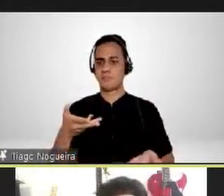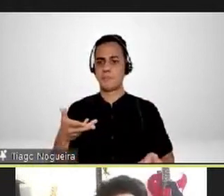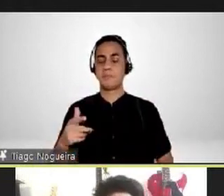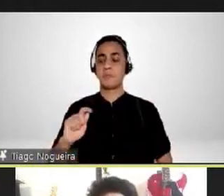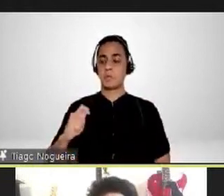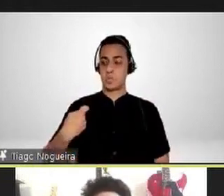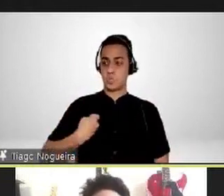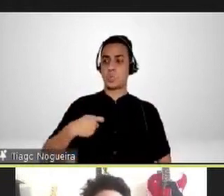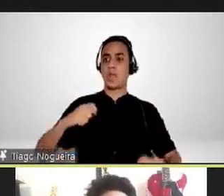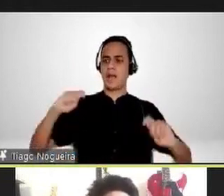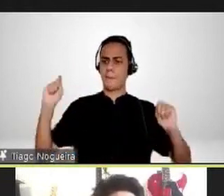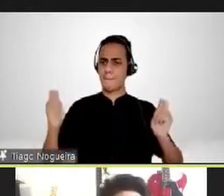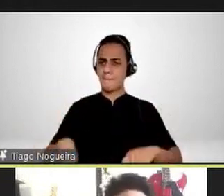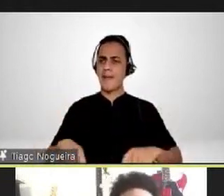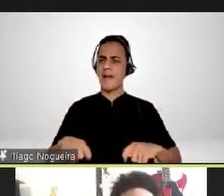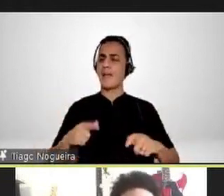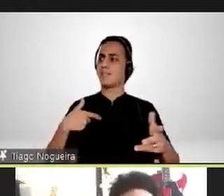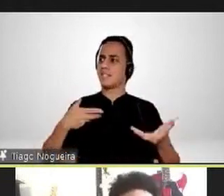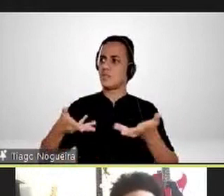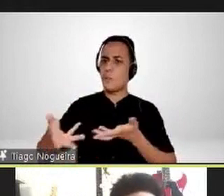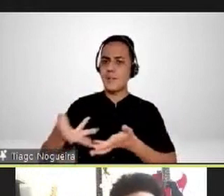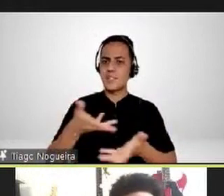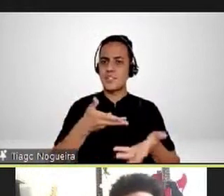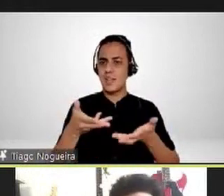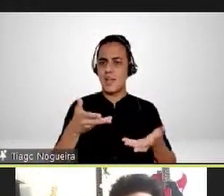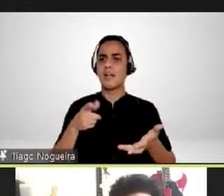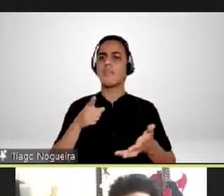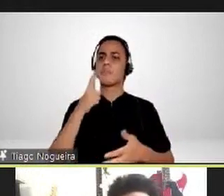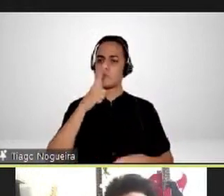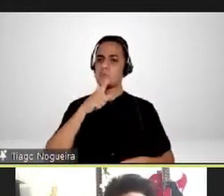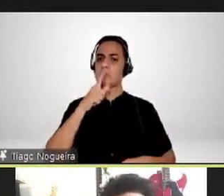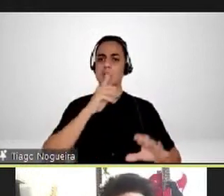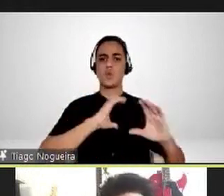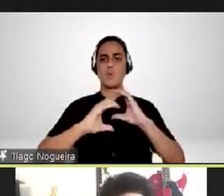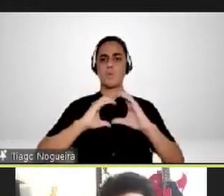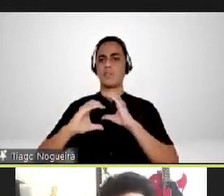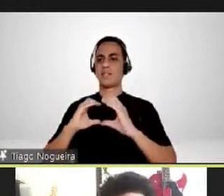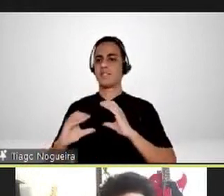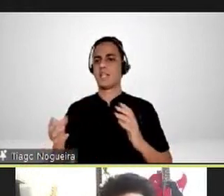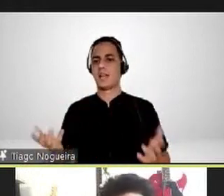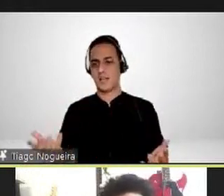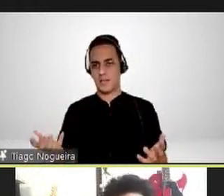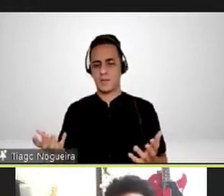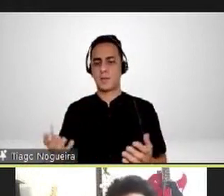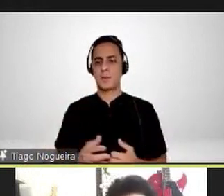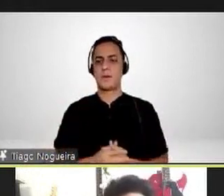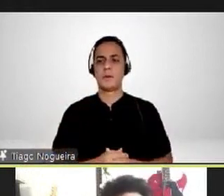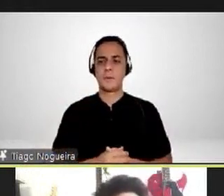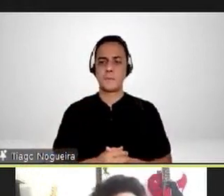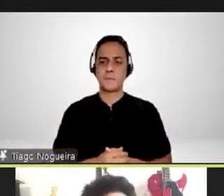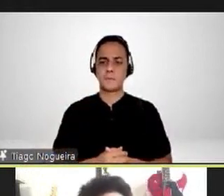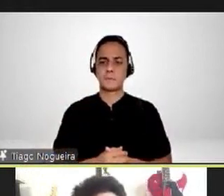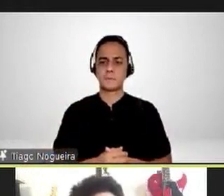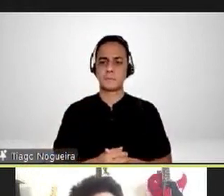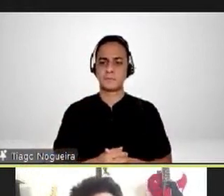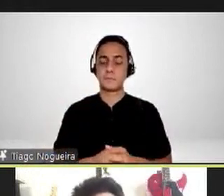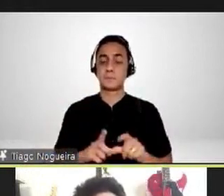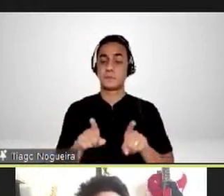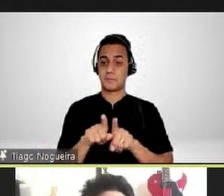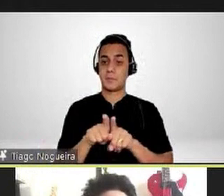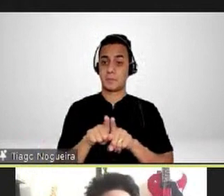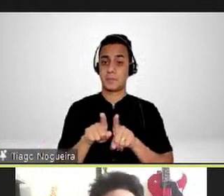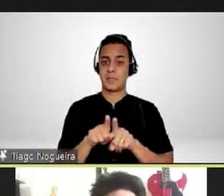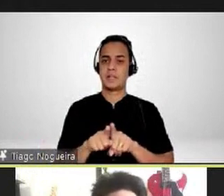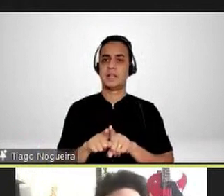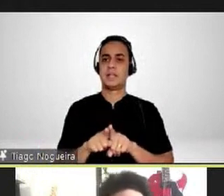capaz de compartilhar comigo, vai poder se comunicar, né? Ao mesmo tempo que